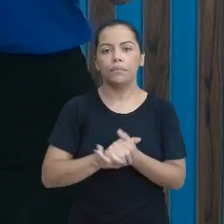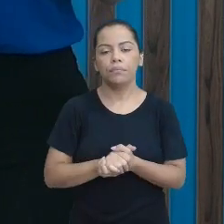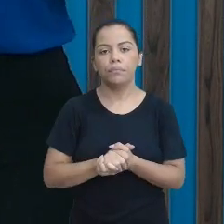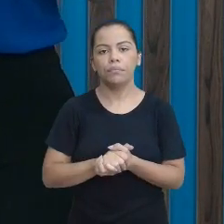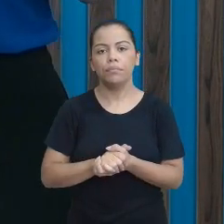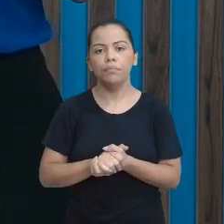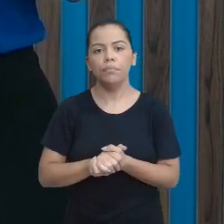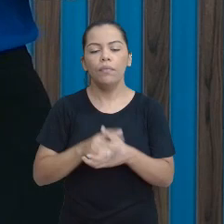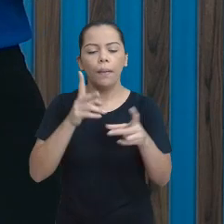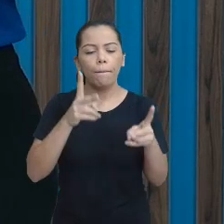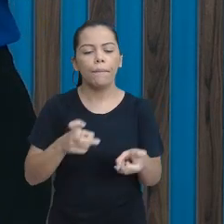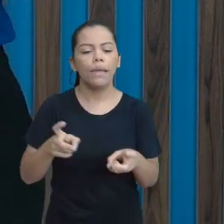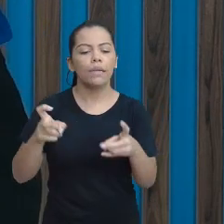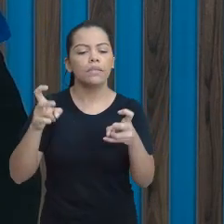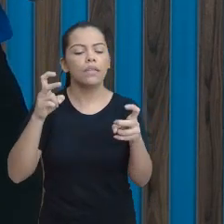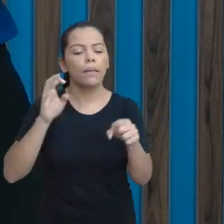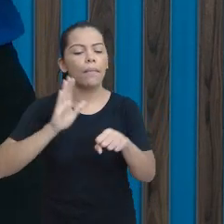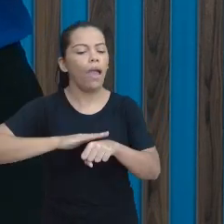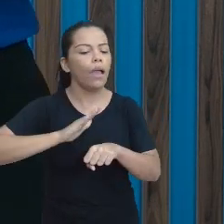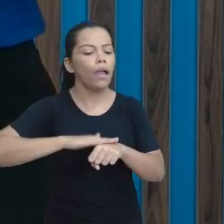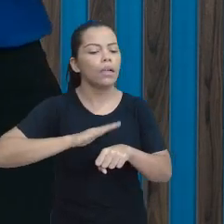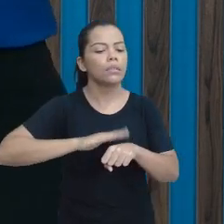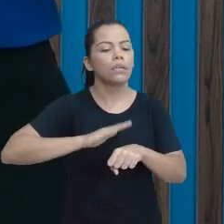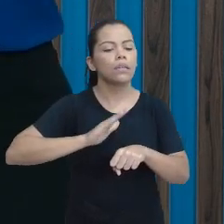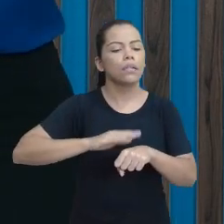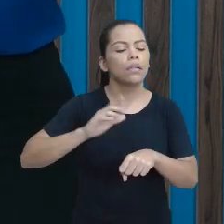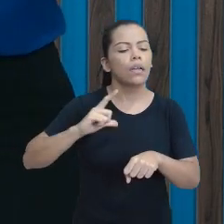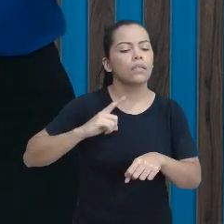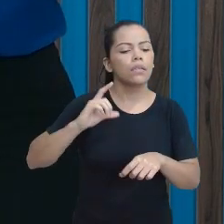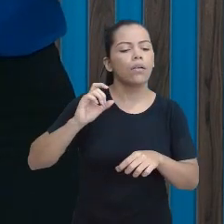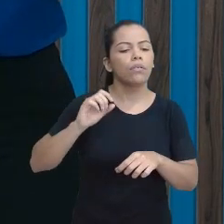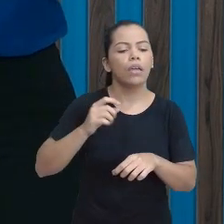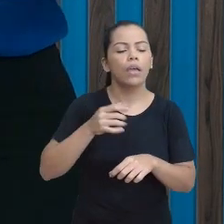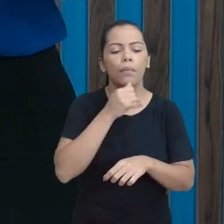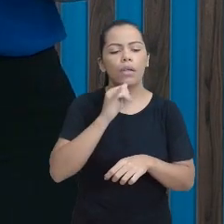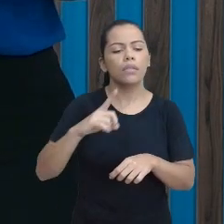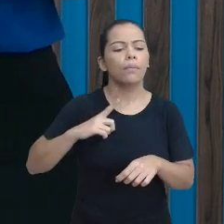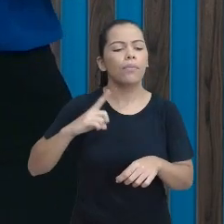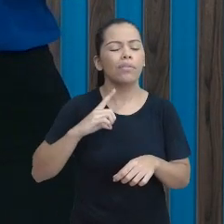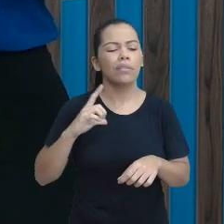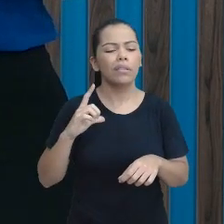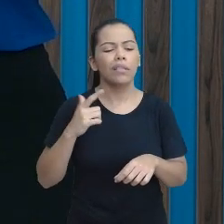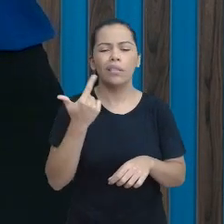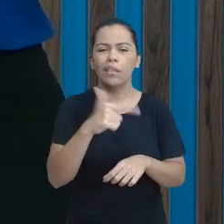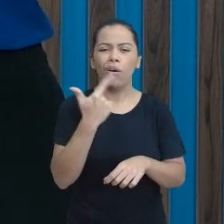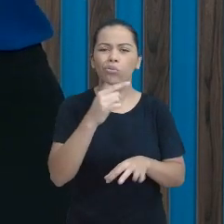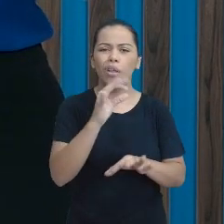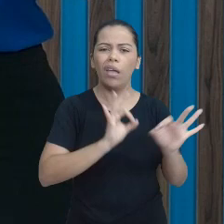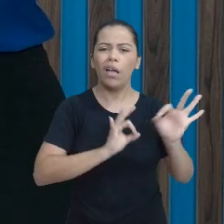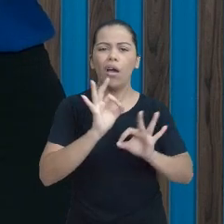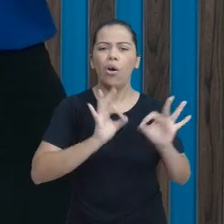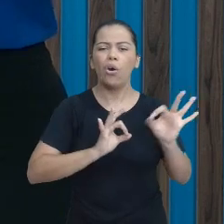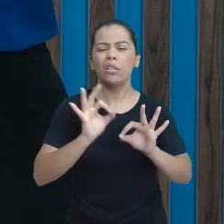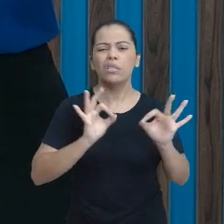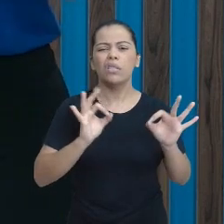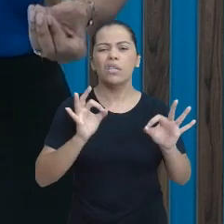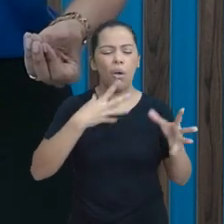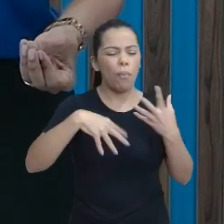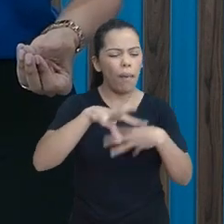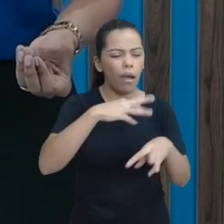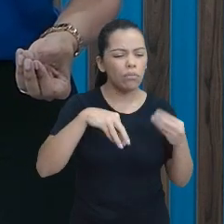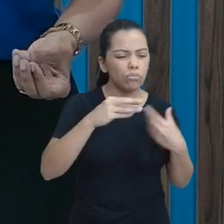Identificar situações que precipitam alguma desorganização, né? Situações que precipitam